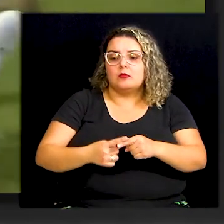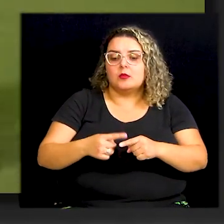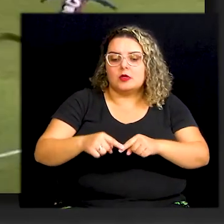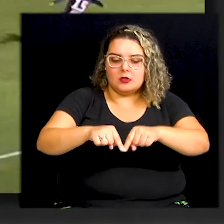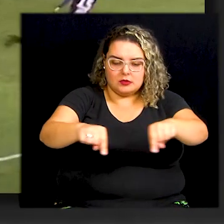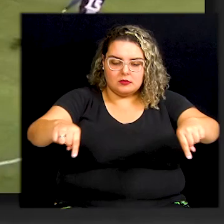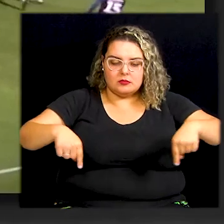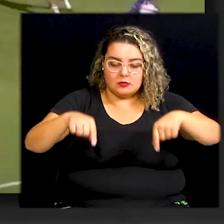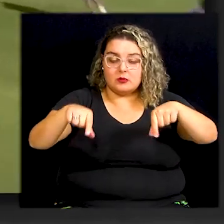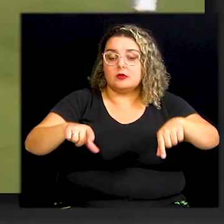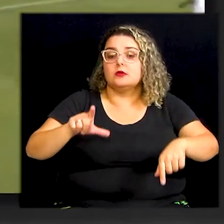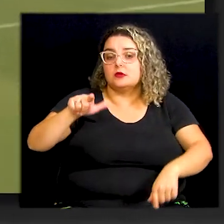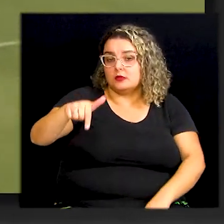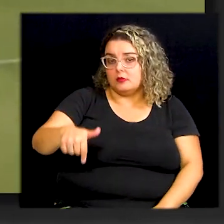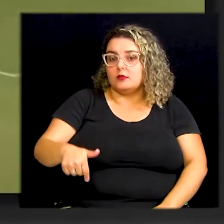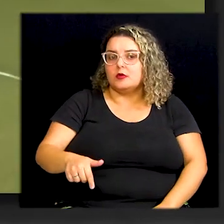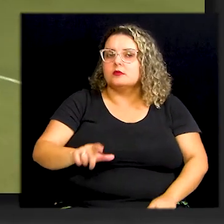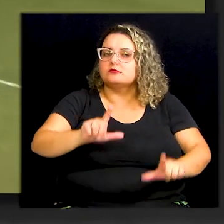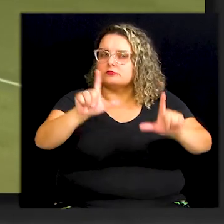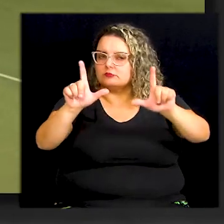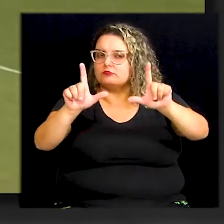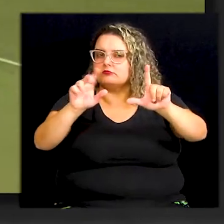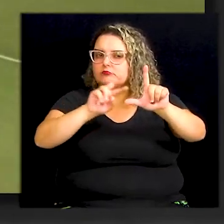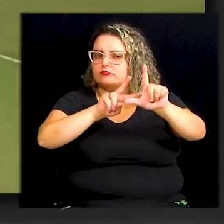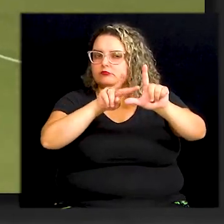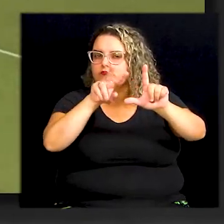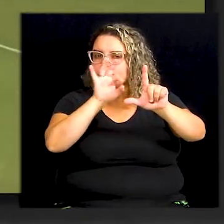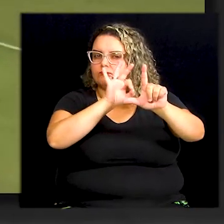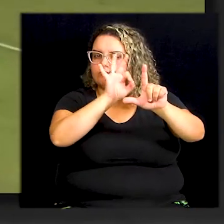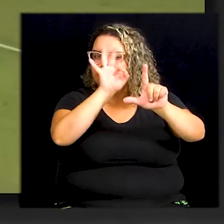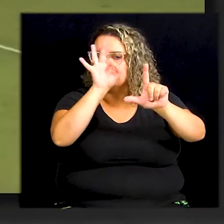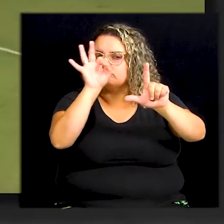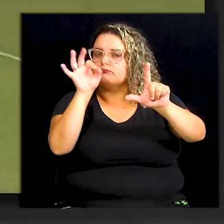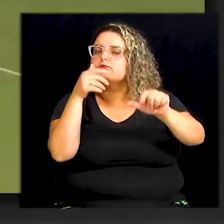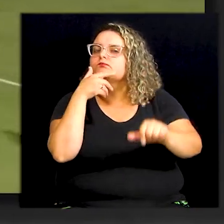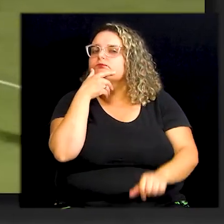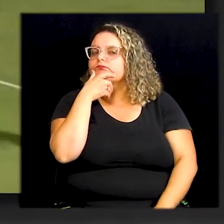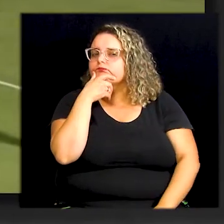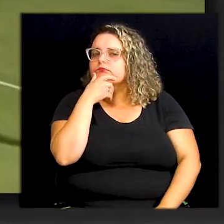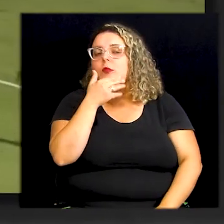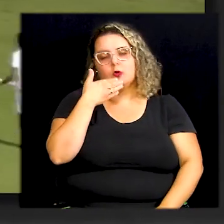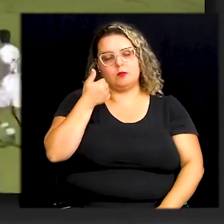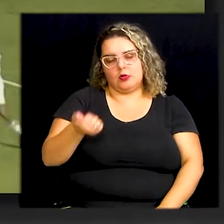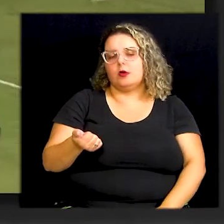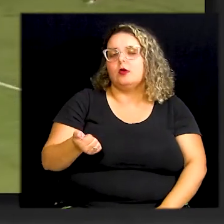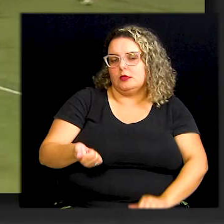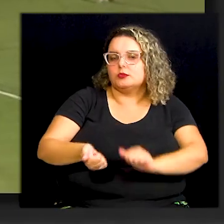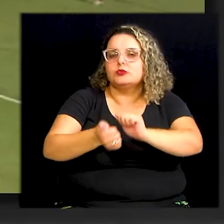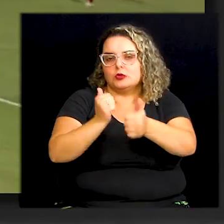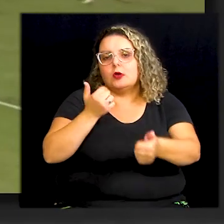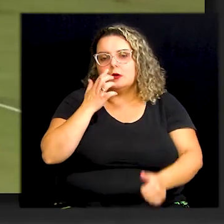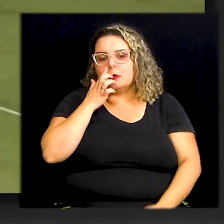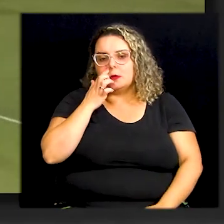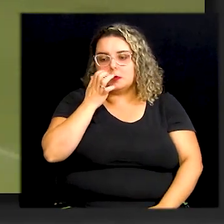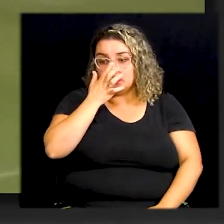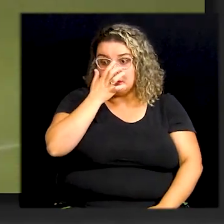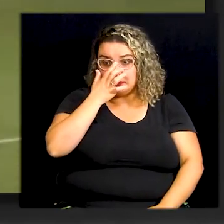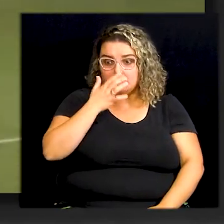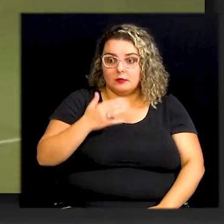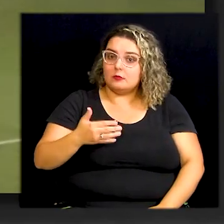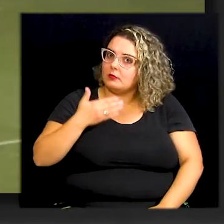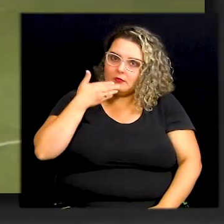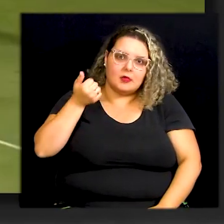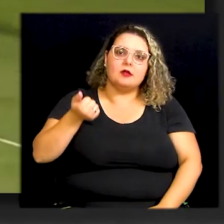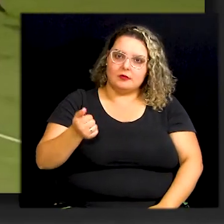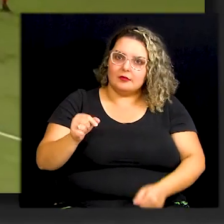em campo ali, e depois do jogo, assistir o jogo, eu pensei também, esses aí foram meus melhores jogos e tal. E para mim